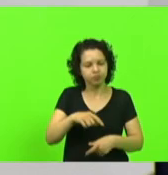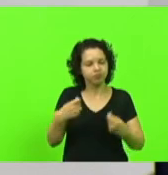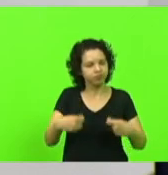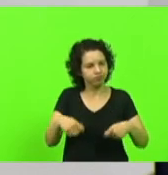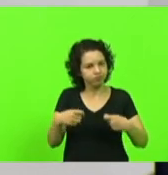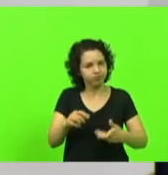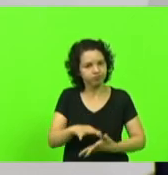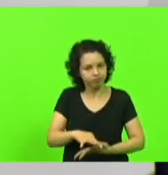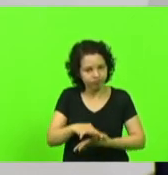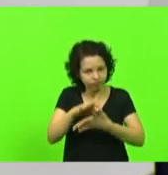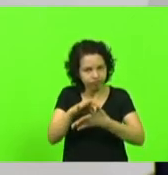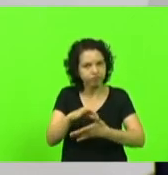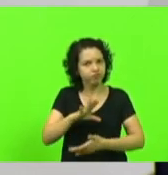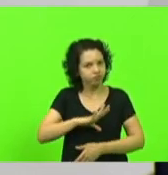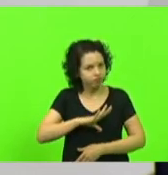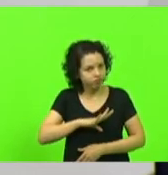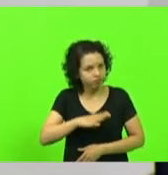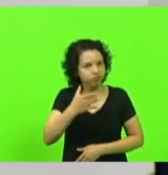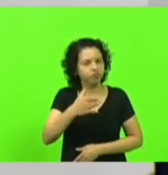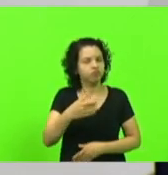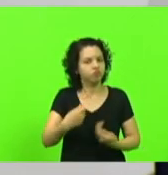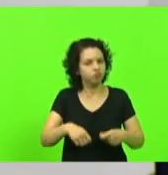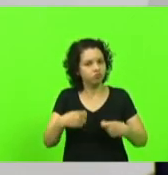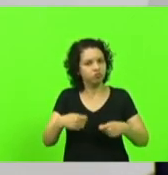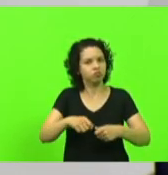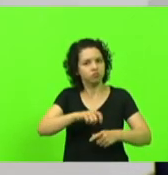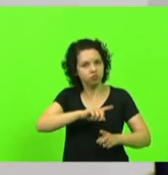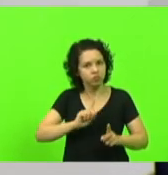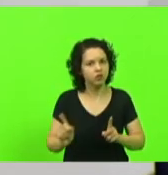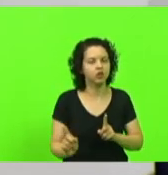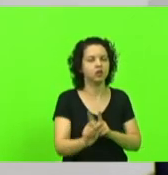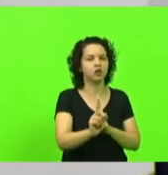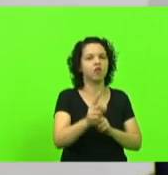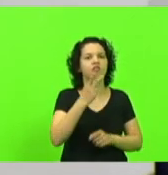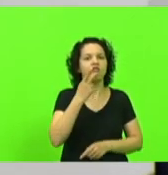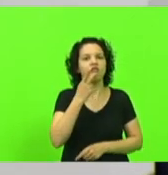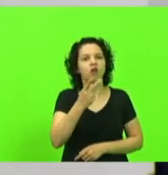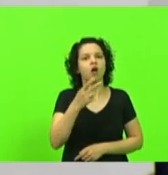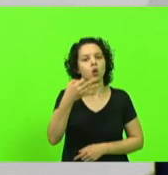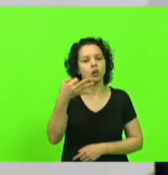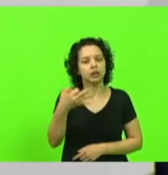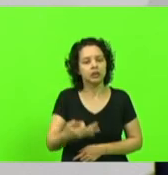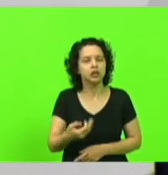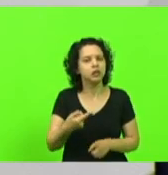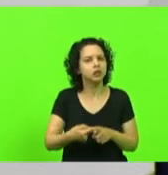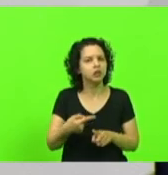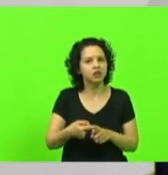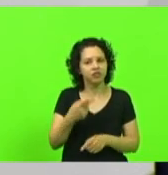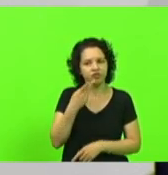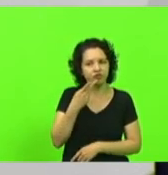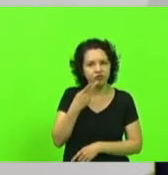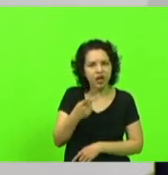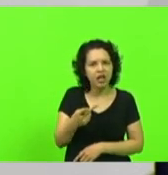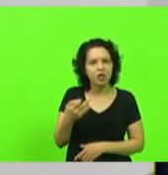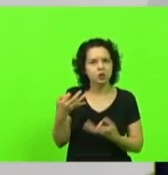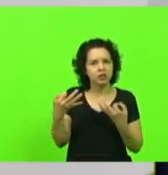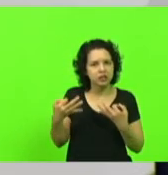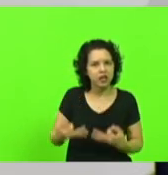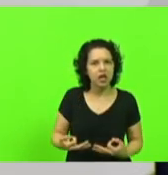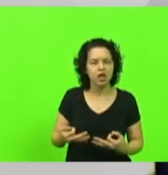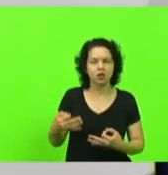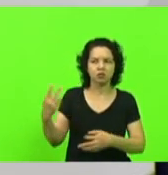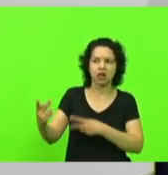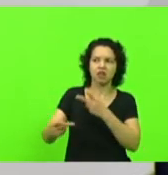agora, precisamos ter coragem para sair na frente e falar o que é certo. Porque dizer o que é certo, quando todo mundo já